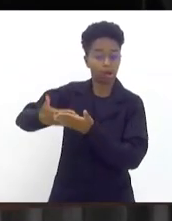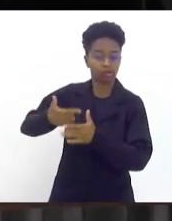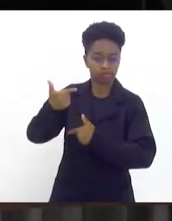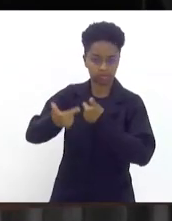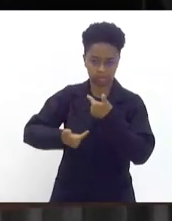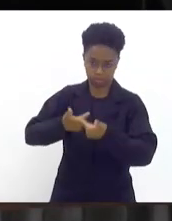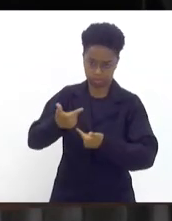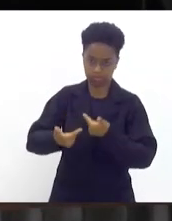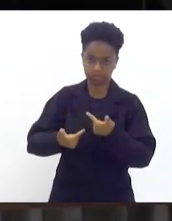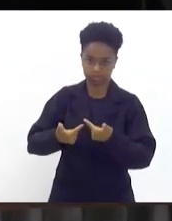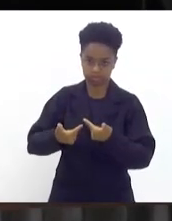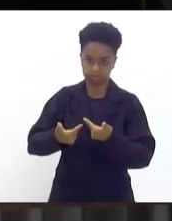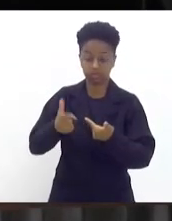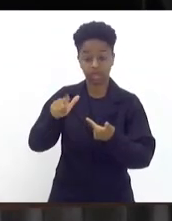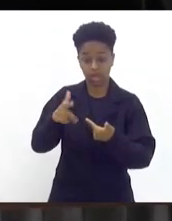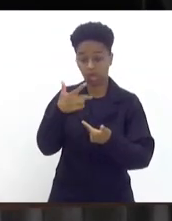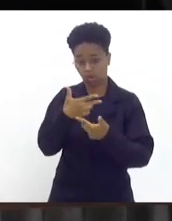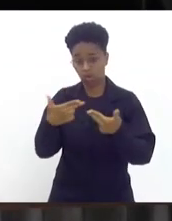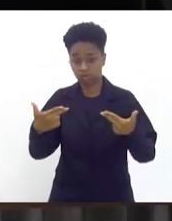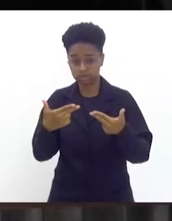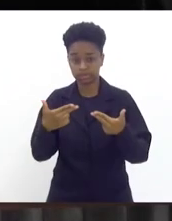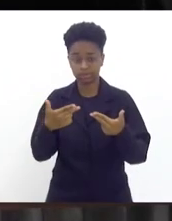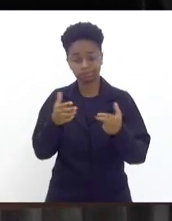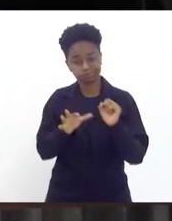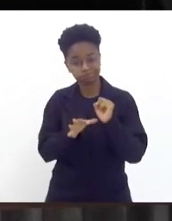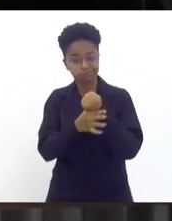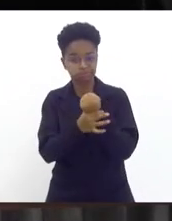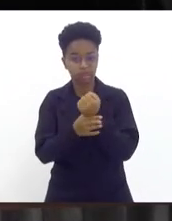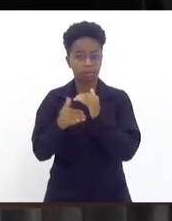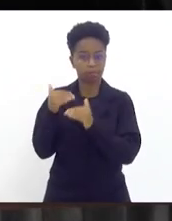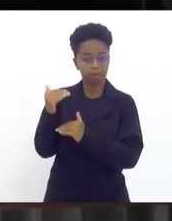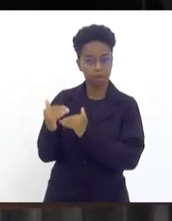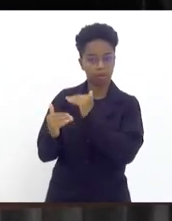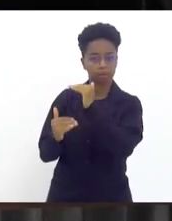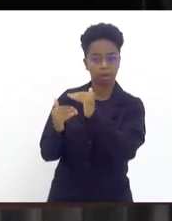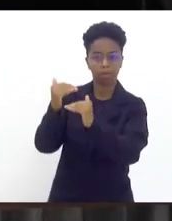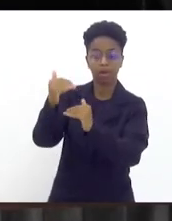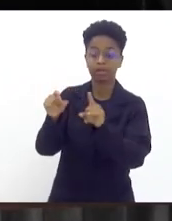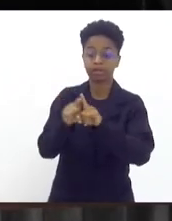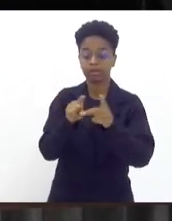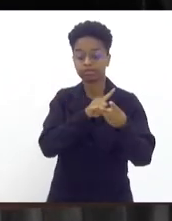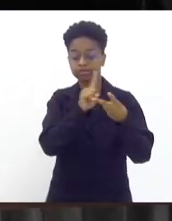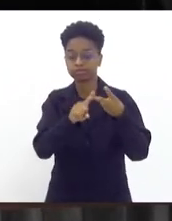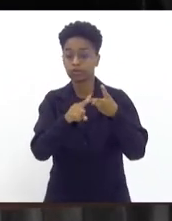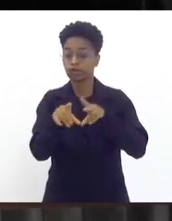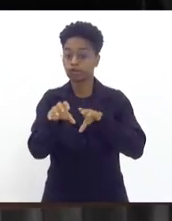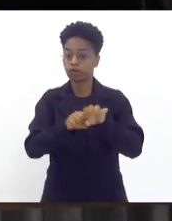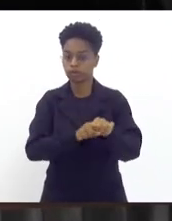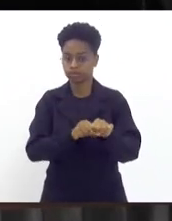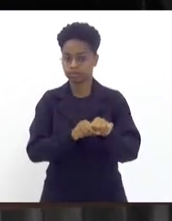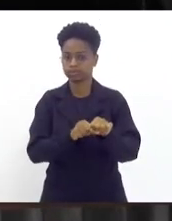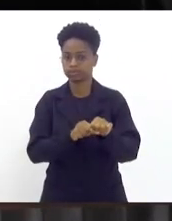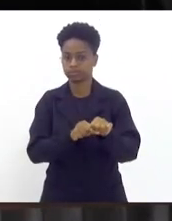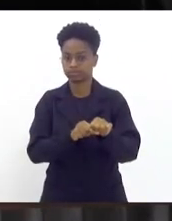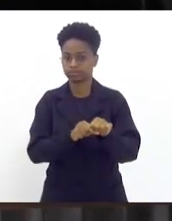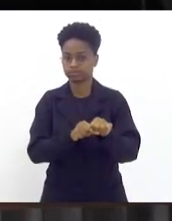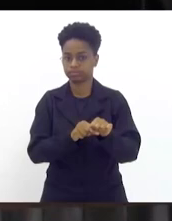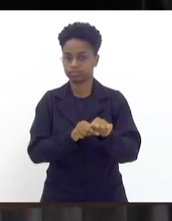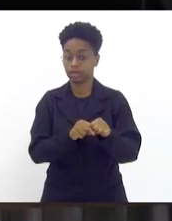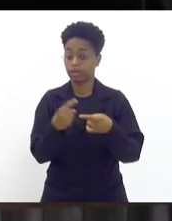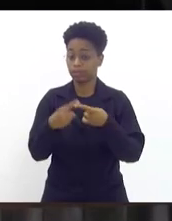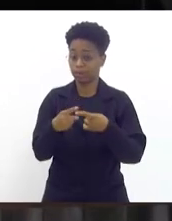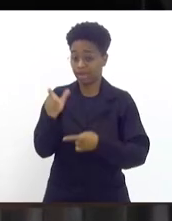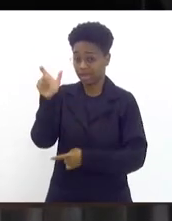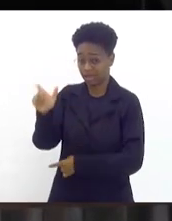que é algo que garante a progressão e a formação quando o governador